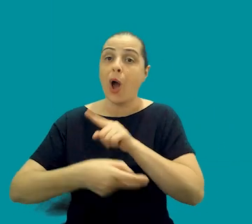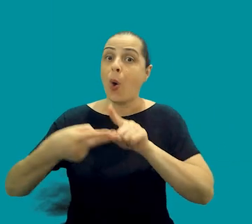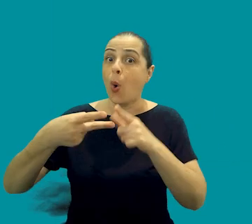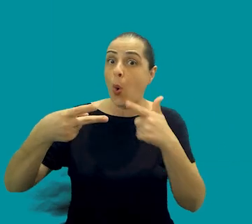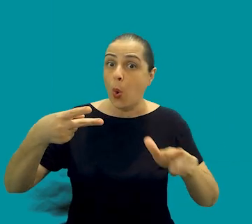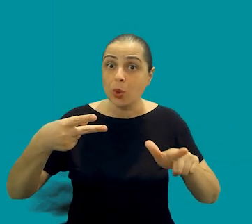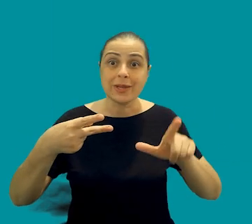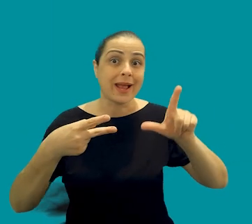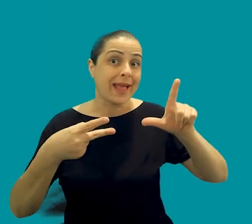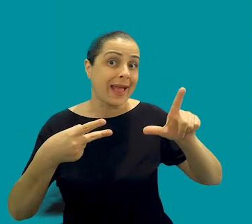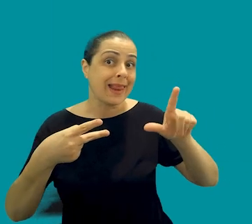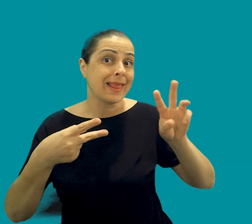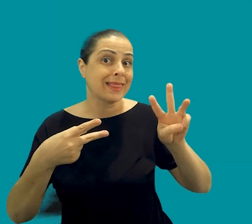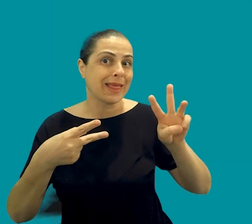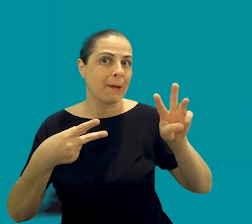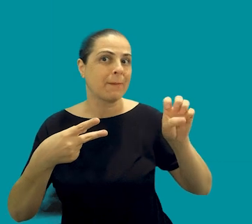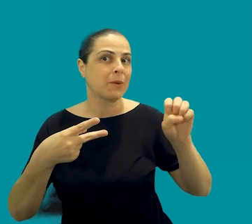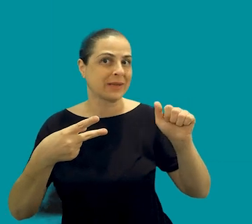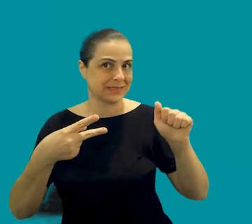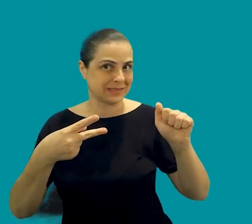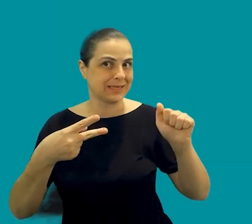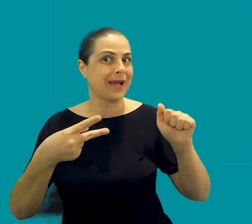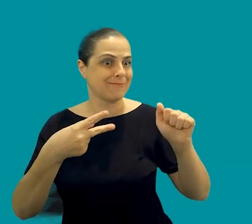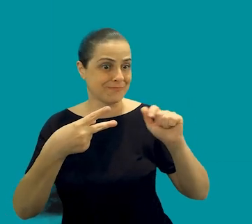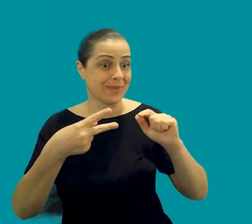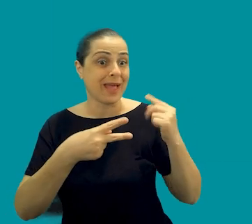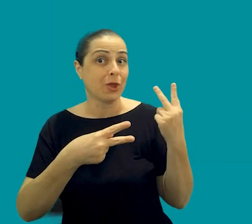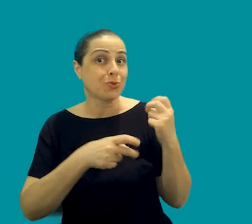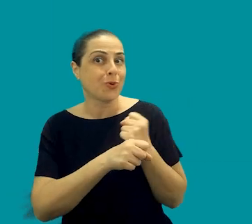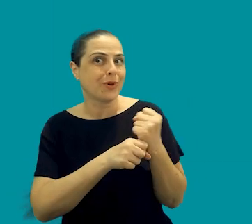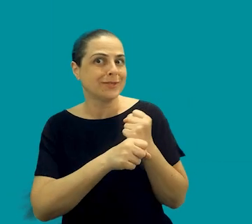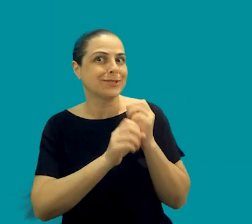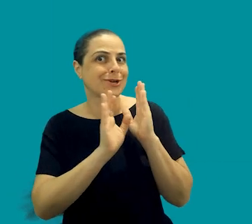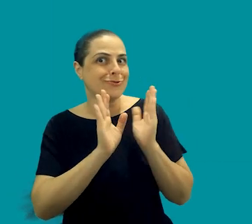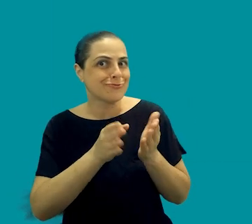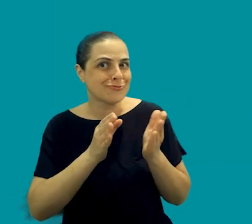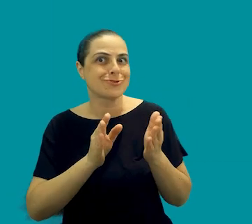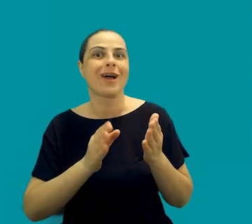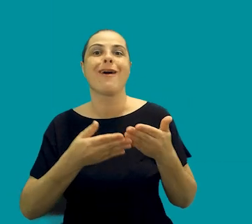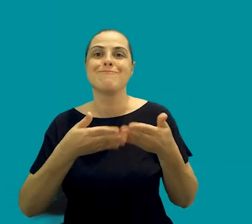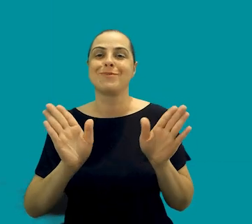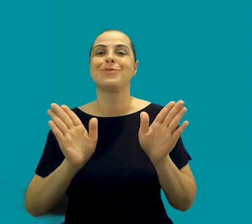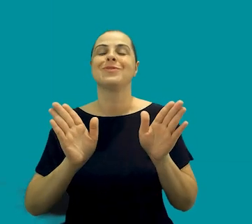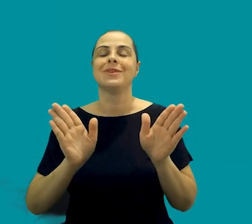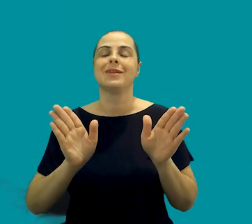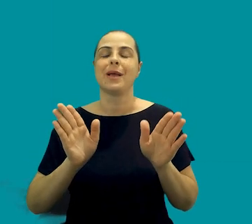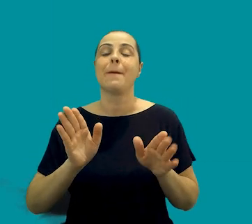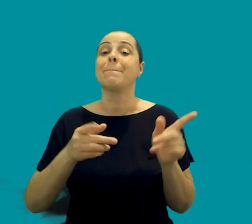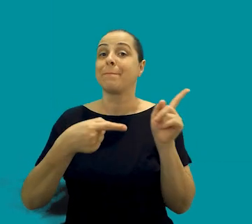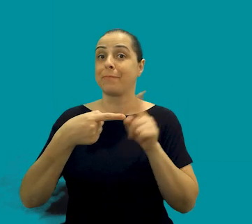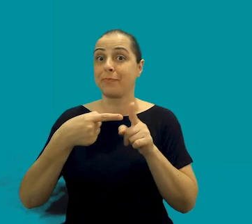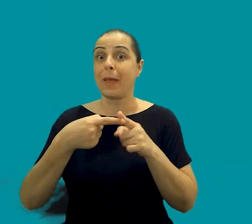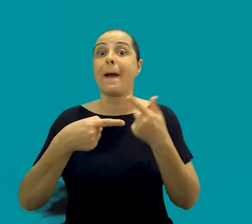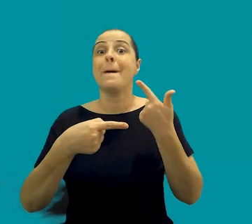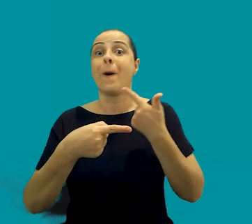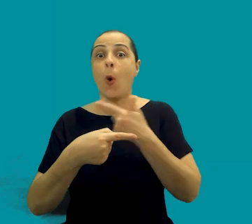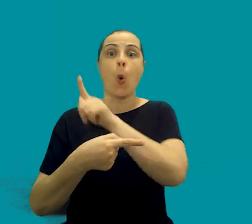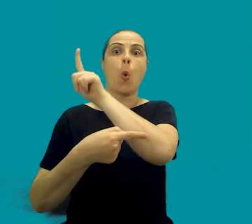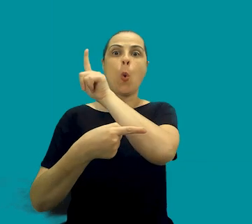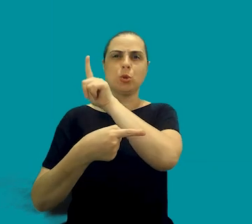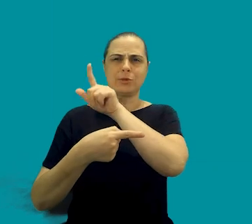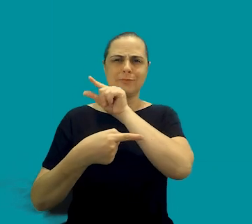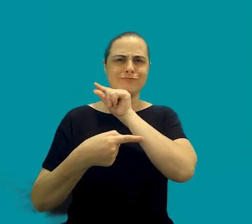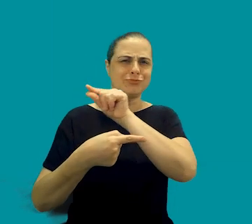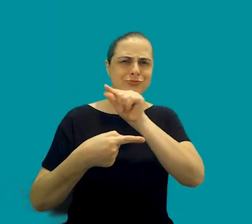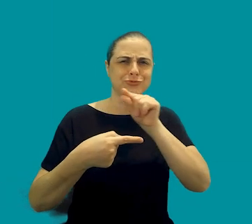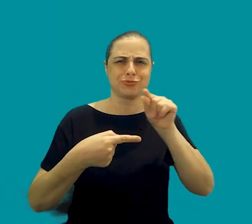a LWSA, que está indo para o 2º ano de projeto, e outras iniciativas dentro da própria Tóquio. Né? Então, antes da